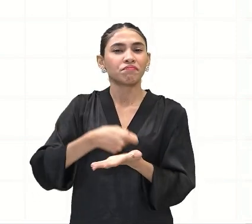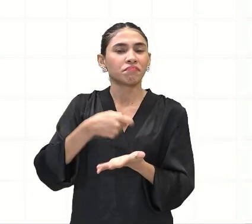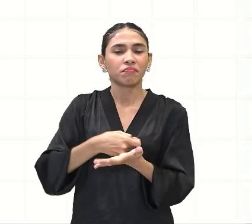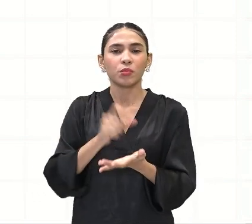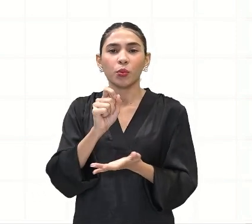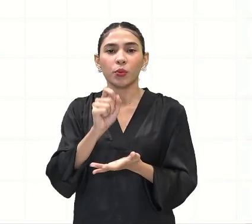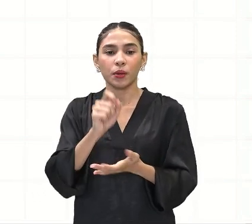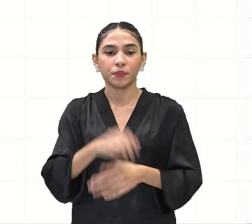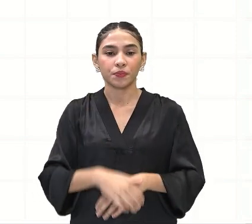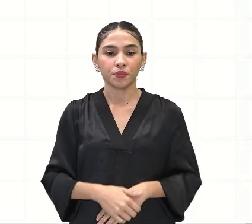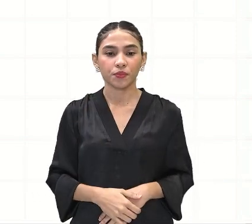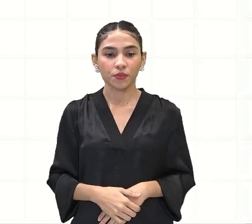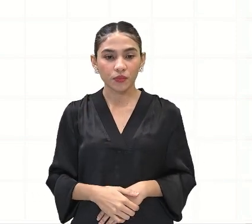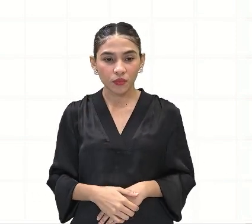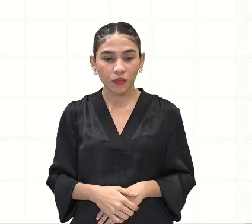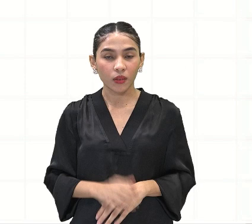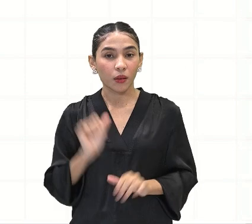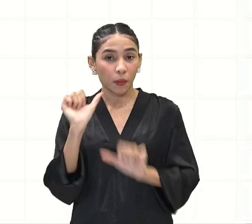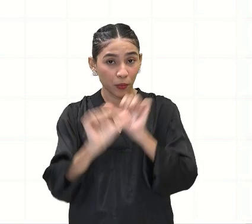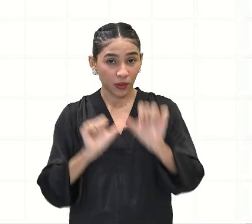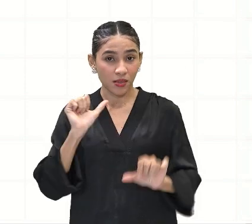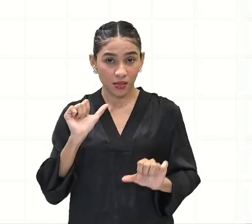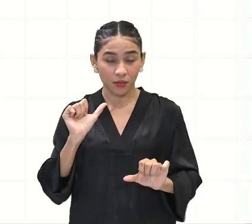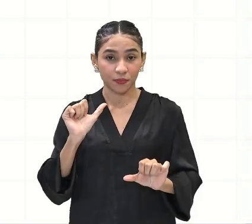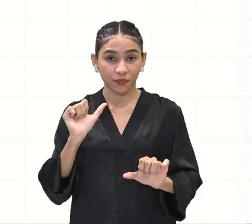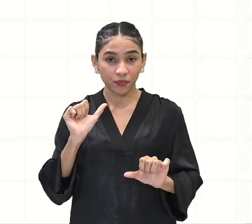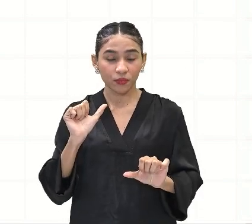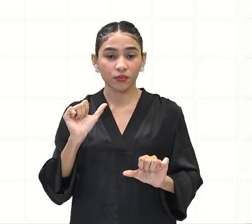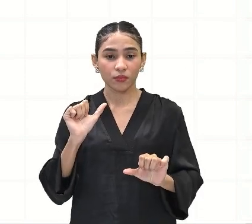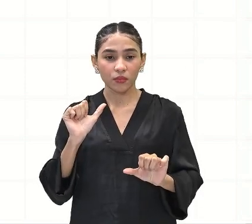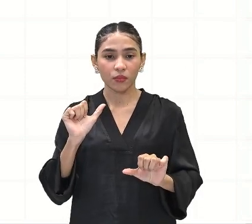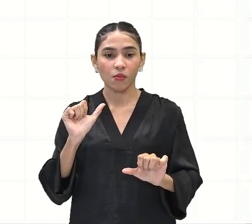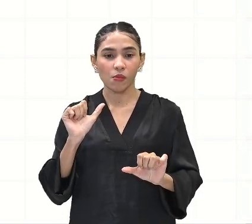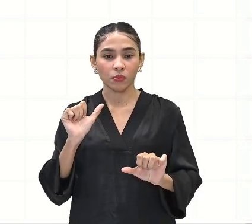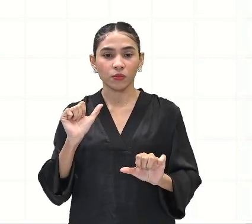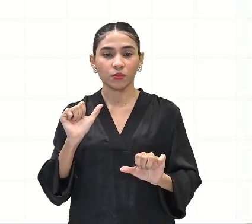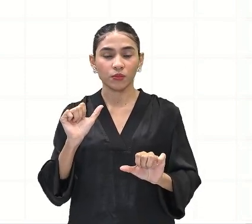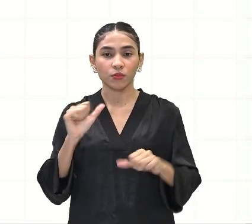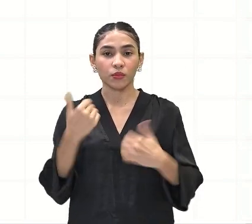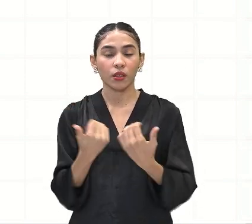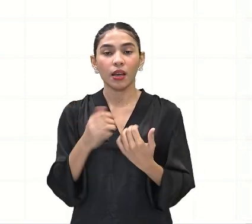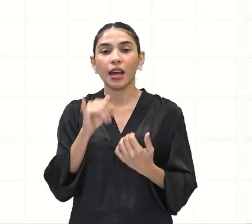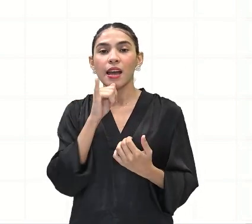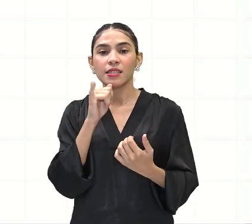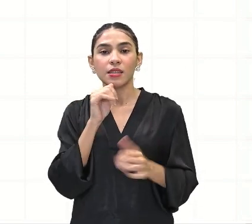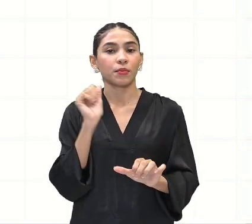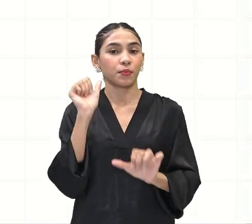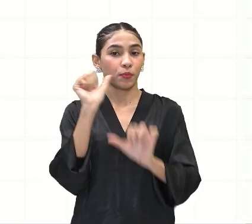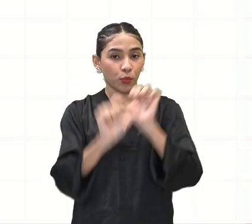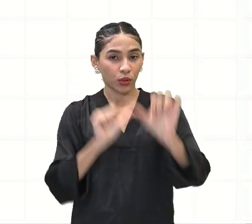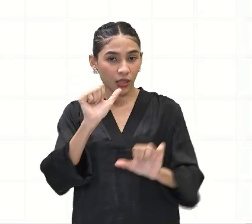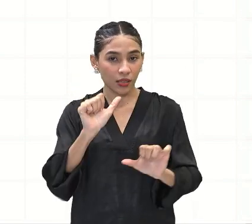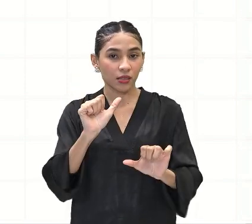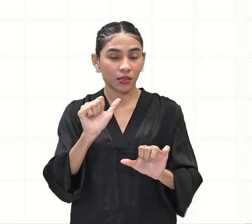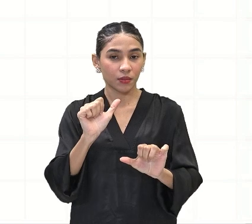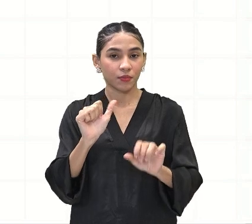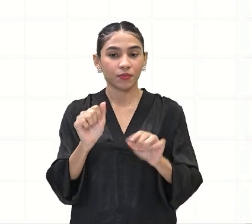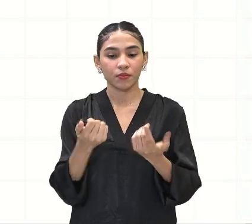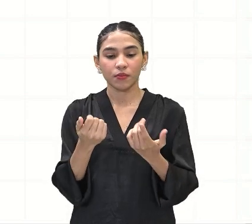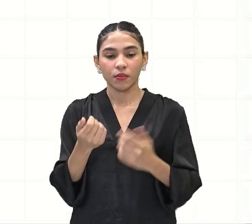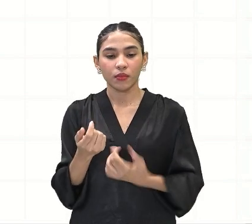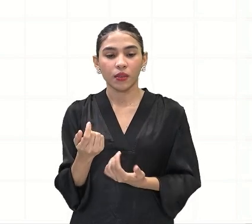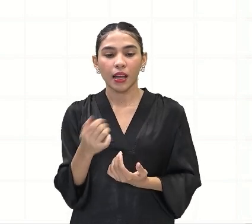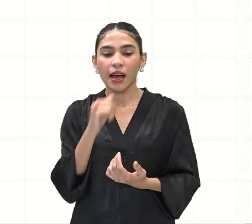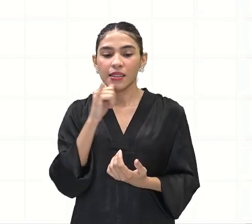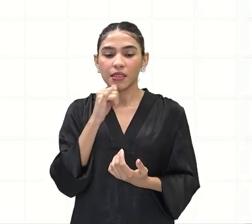justamente uma mudança. Ele prega a alteração, a saída de